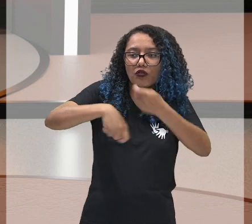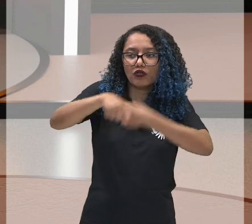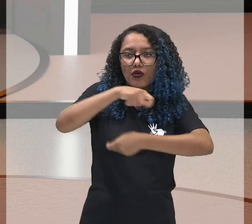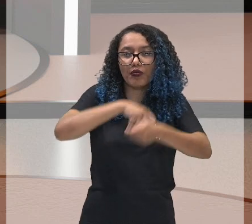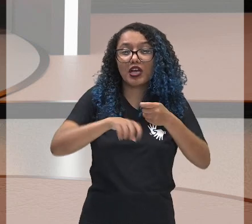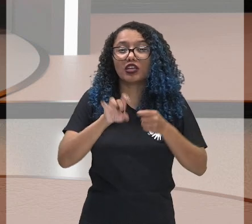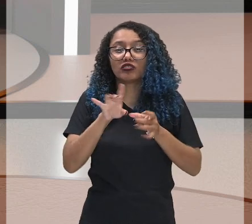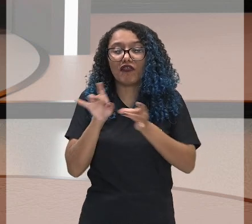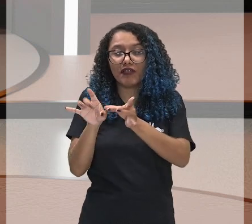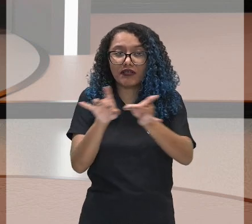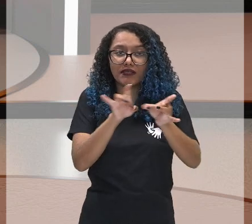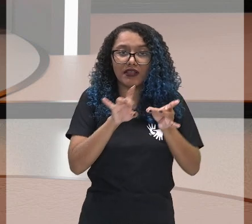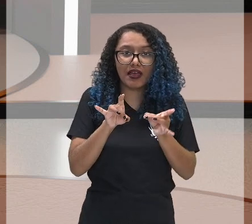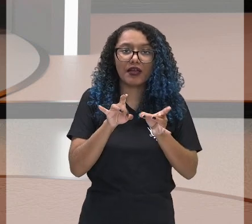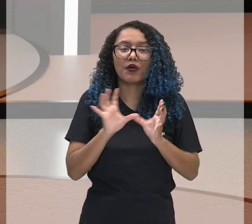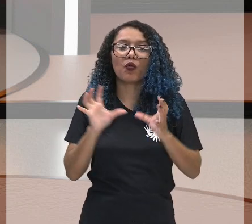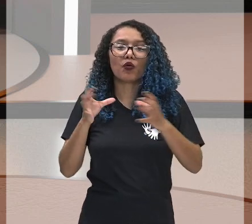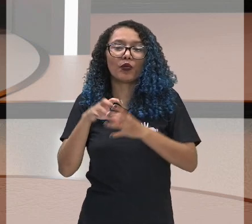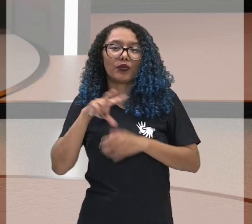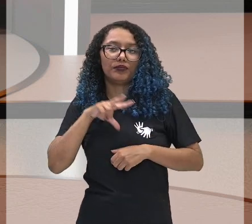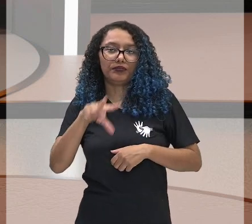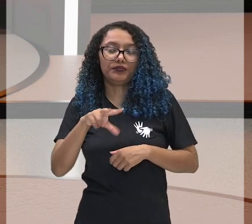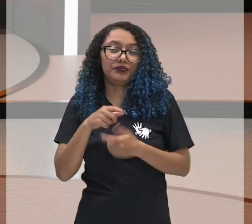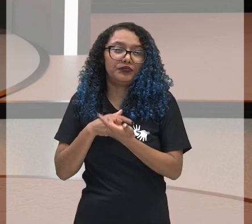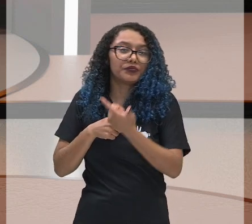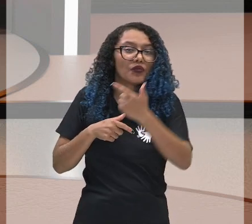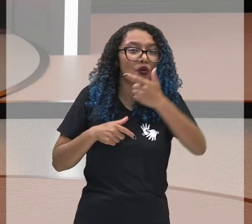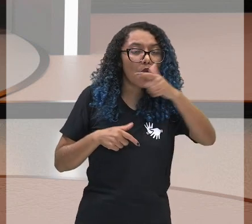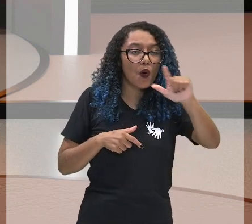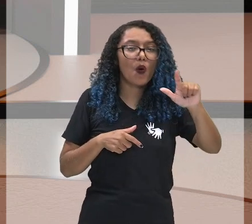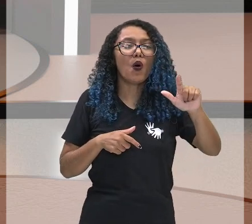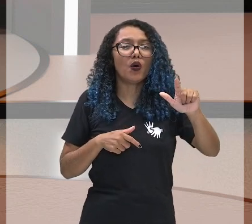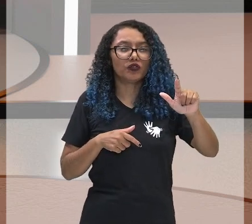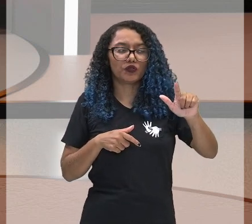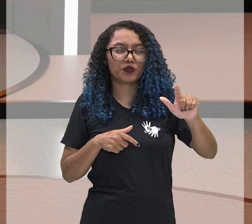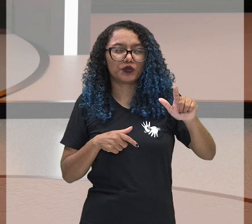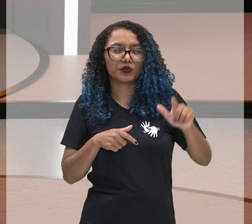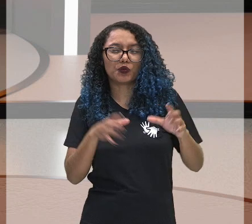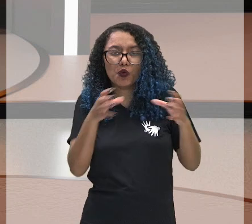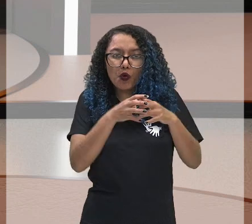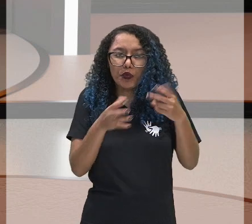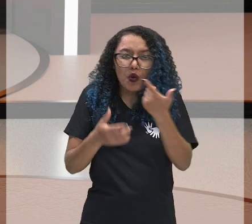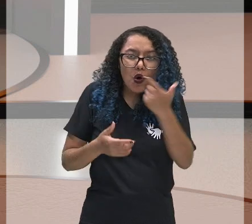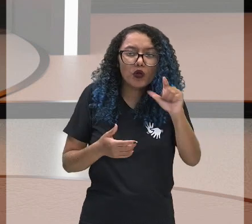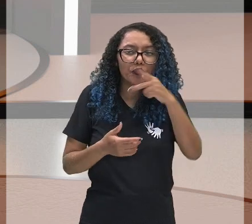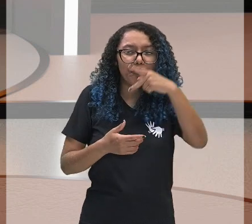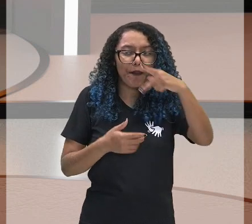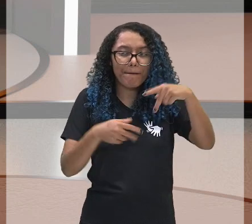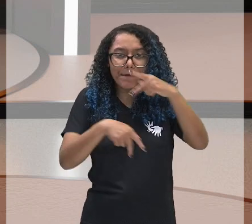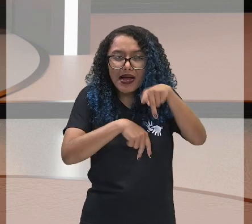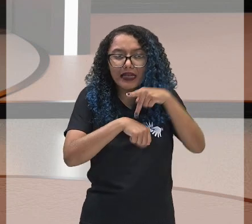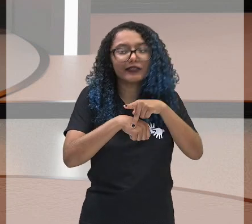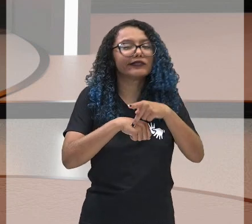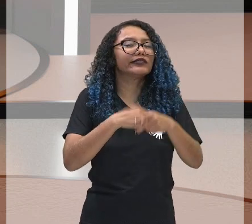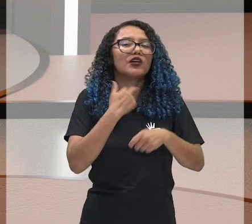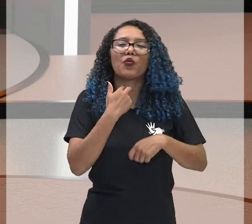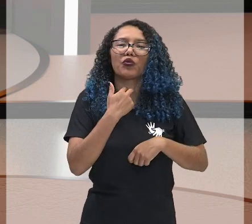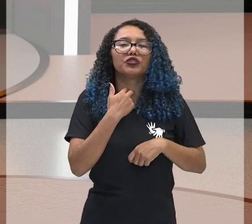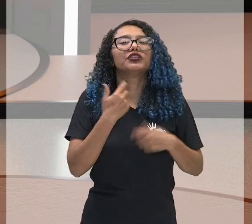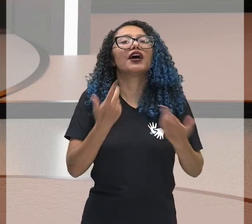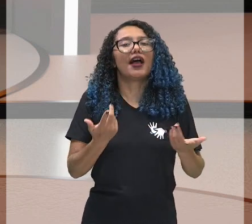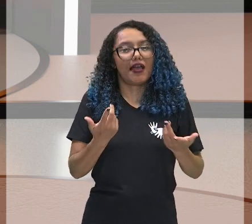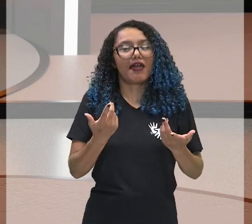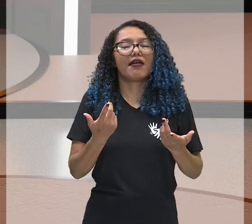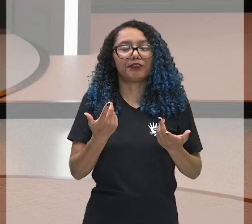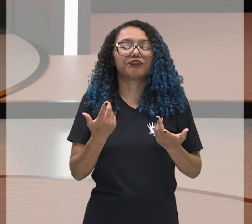comerciantes portugueses. Não podia comercializar com outros comerciantes. Esse era o pacto colonial, exclusivo colonial. Só podia